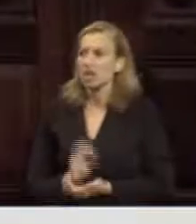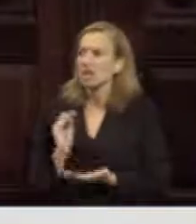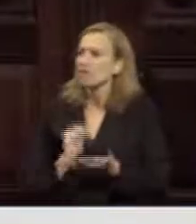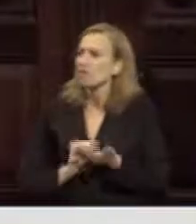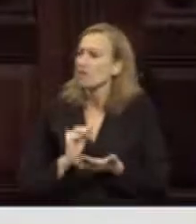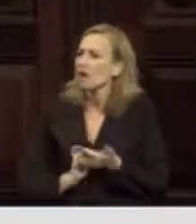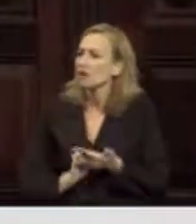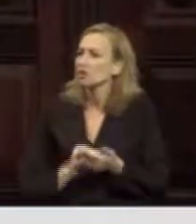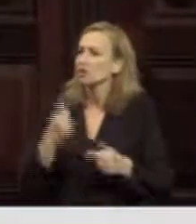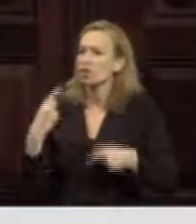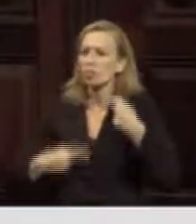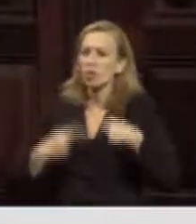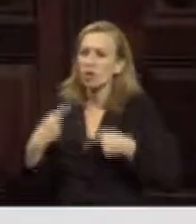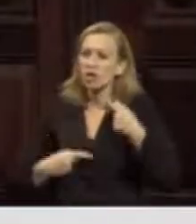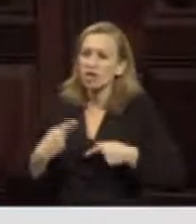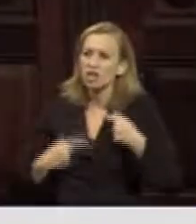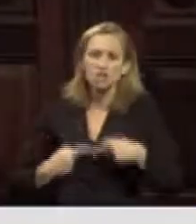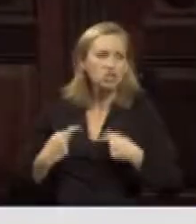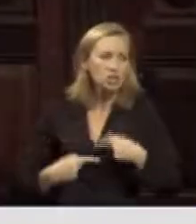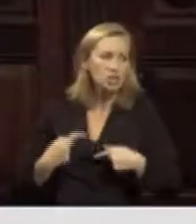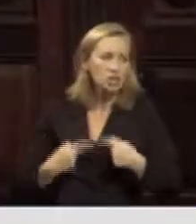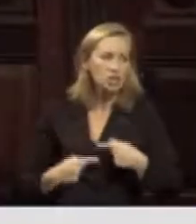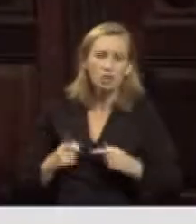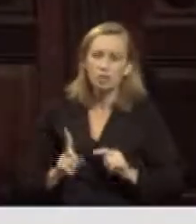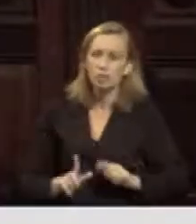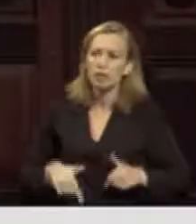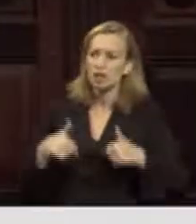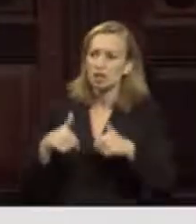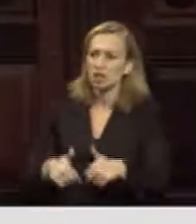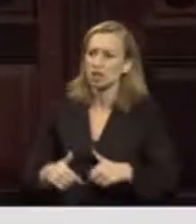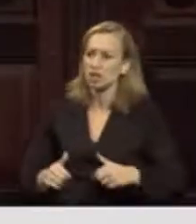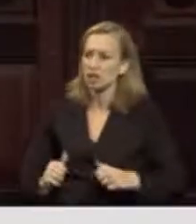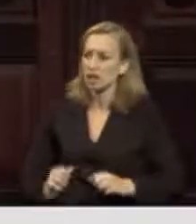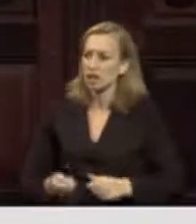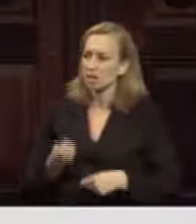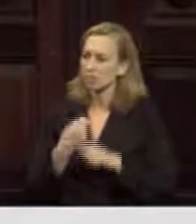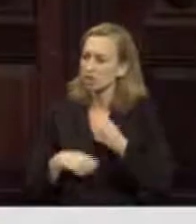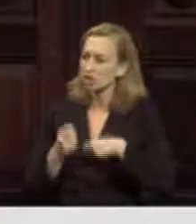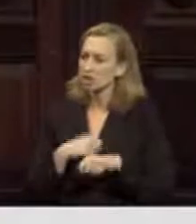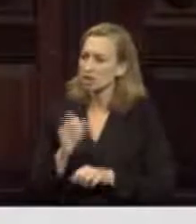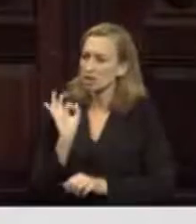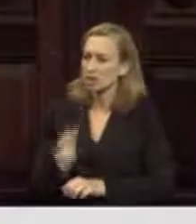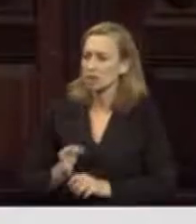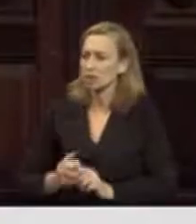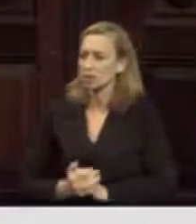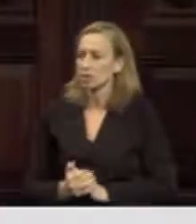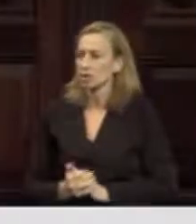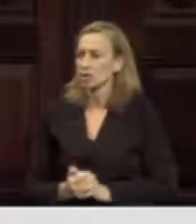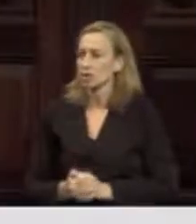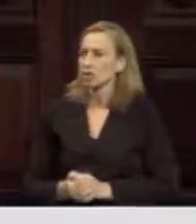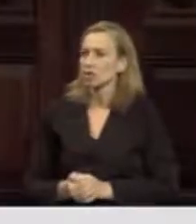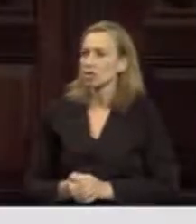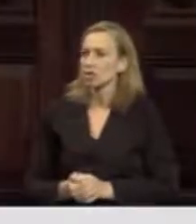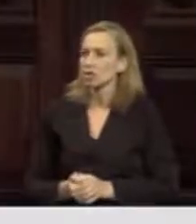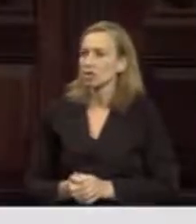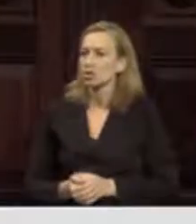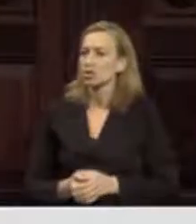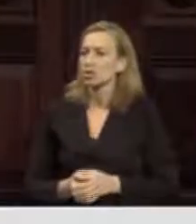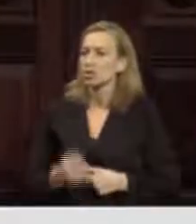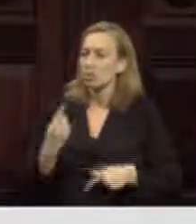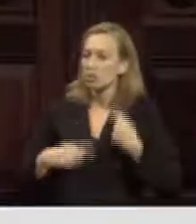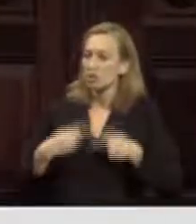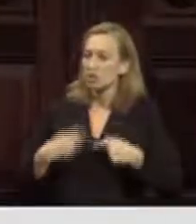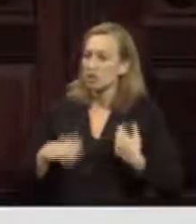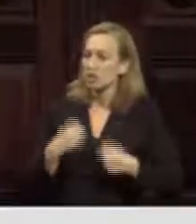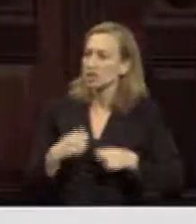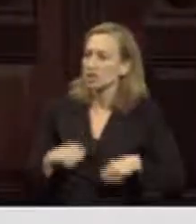uma política que se propõe a ser feita para a coletividade, para a sociedade, para a cidade. É uma política que precisa ser